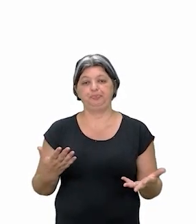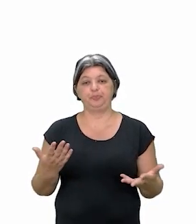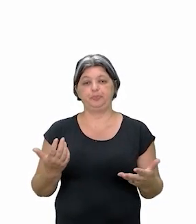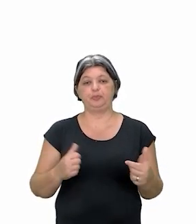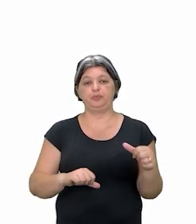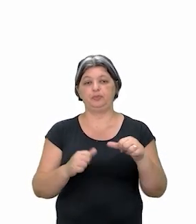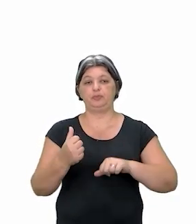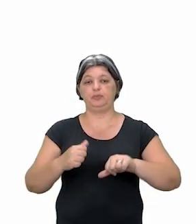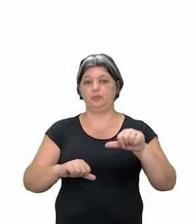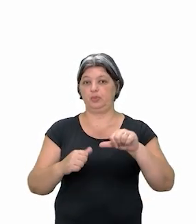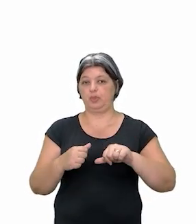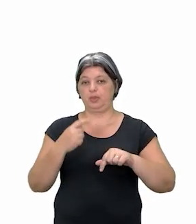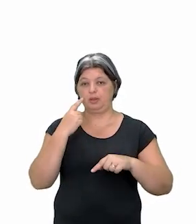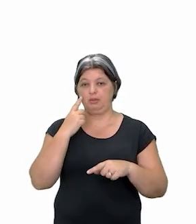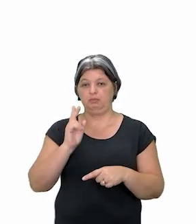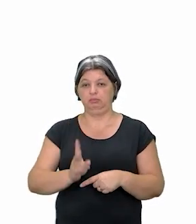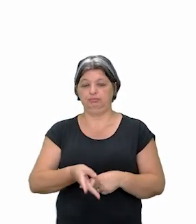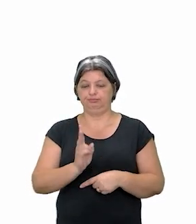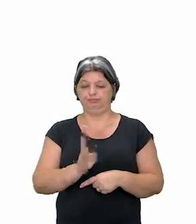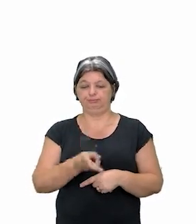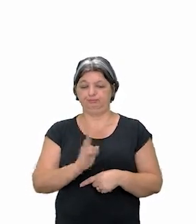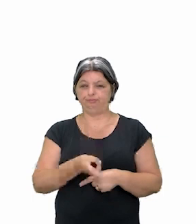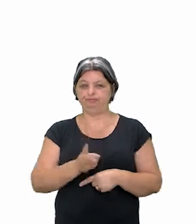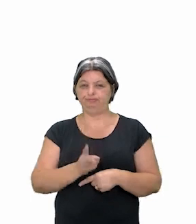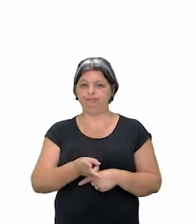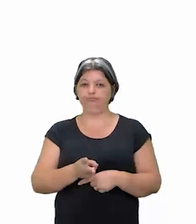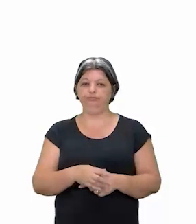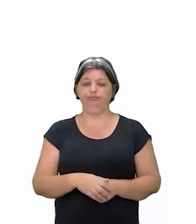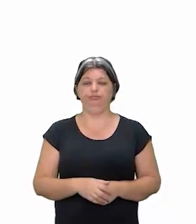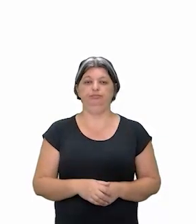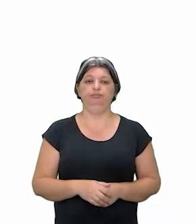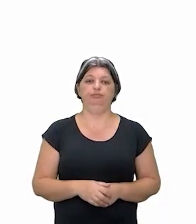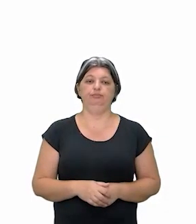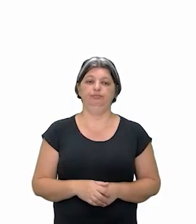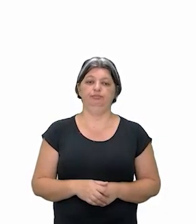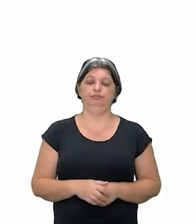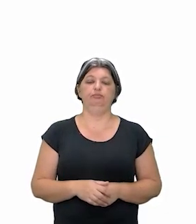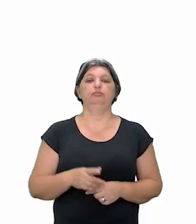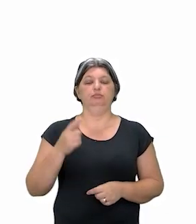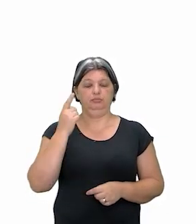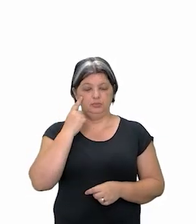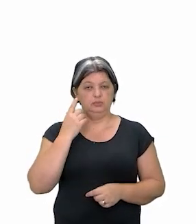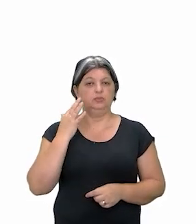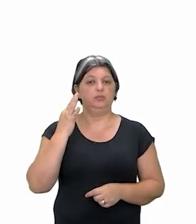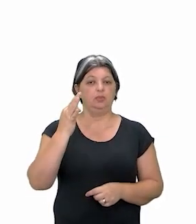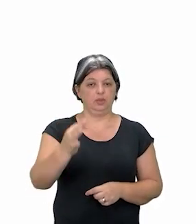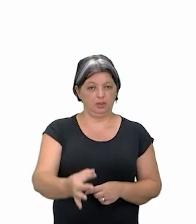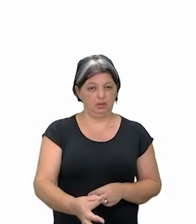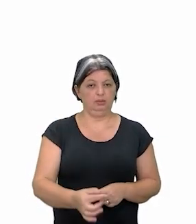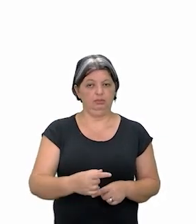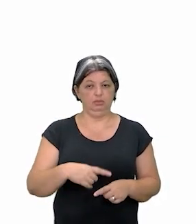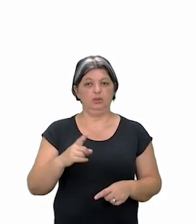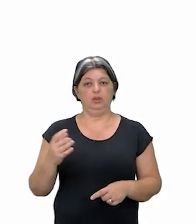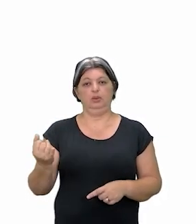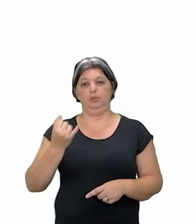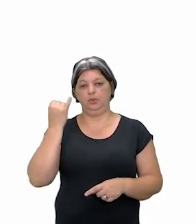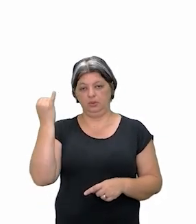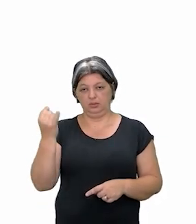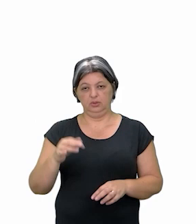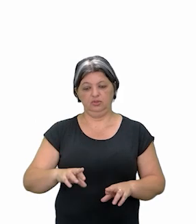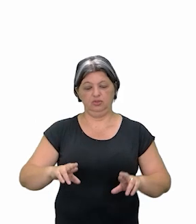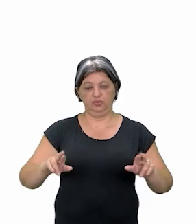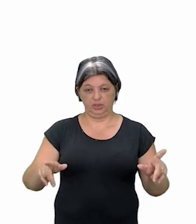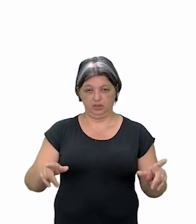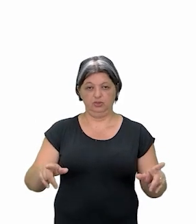avaliação constante, contínua, né? Então, ela vai diferir, a gente vai chegar lá na formativa, mas esse é um ponto importante de diferença